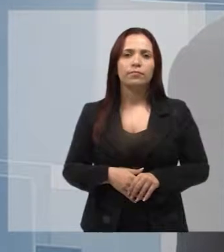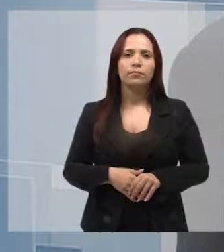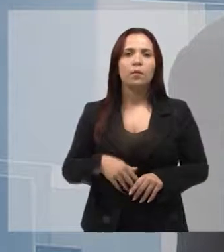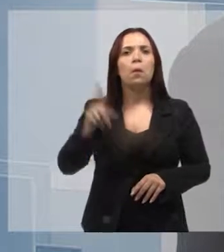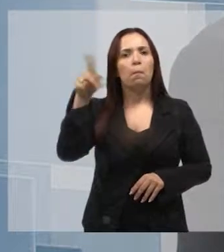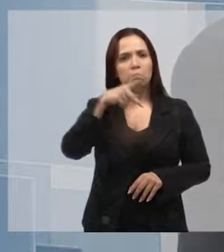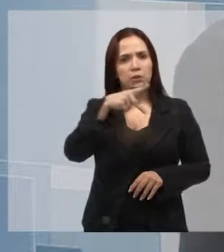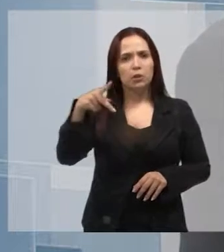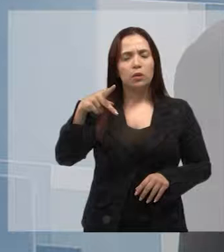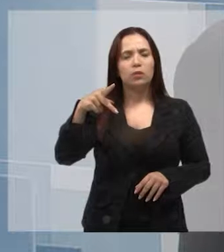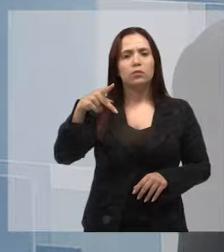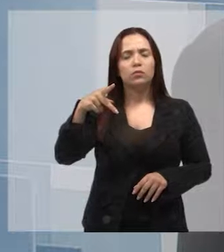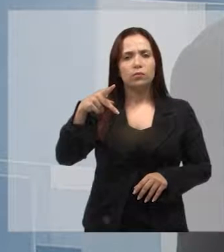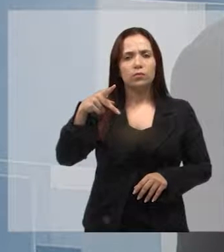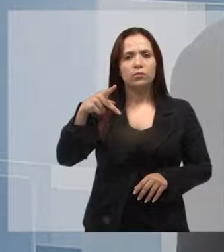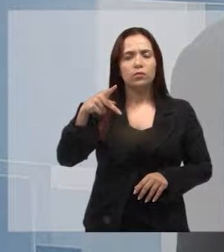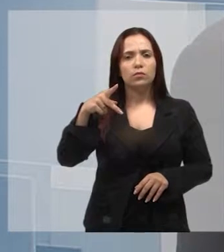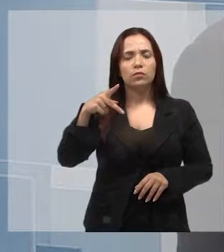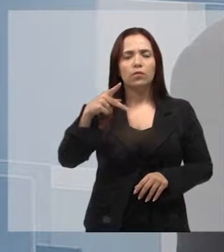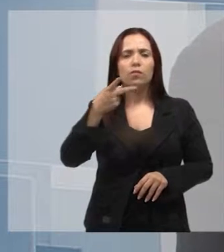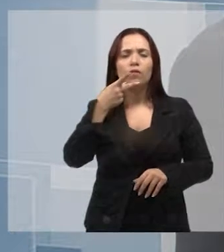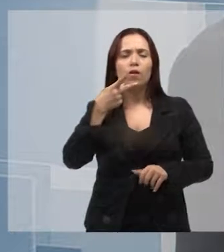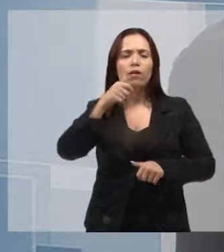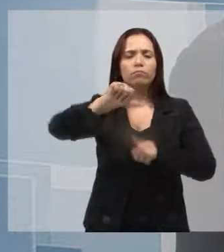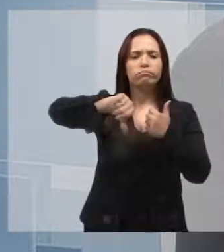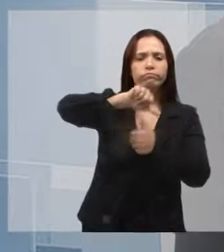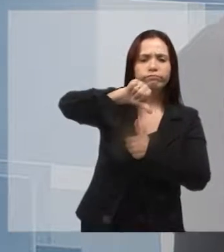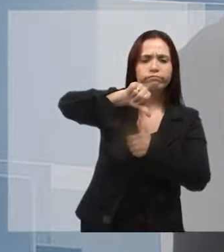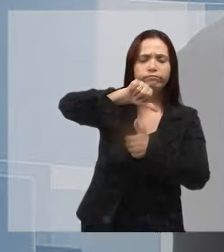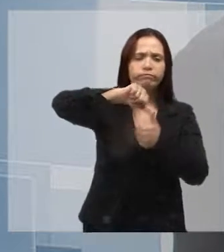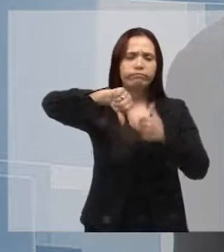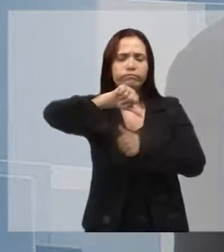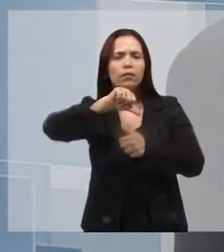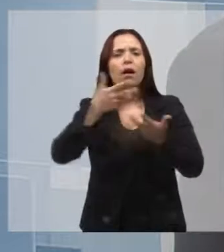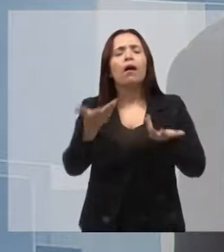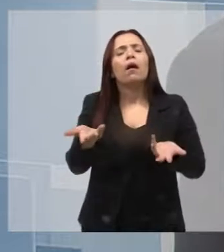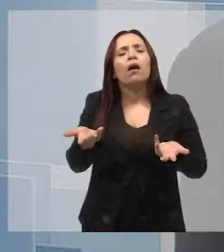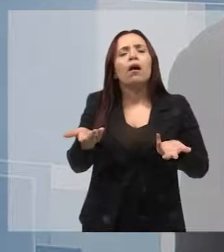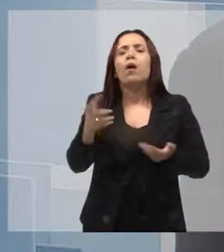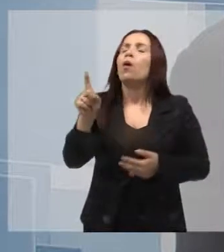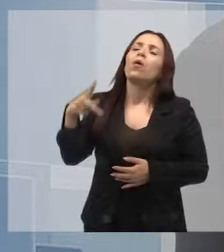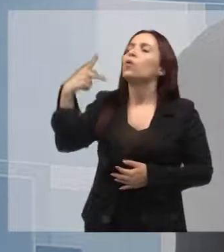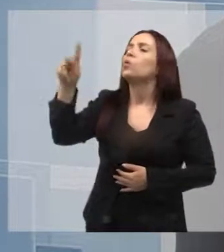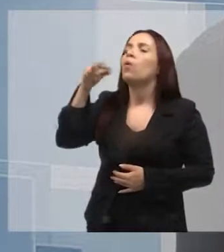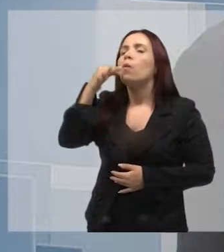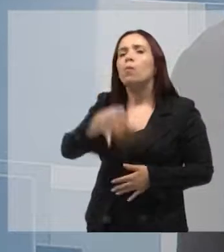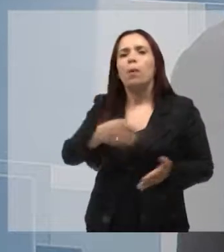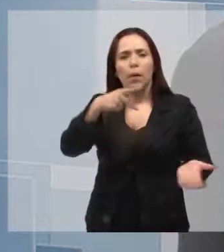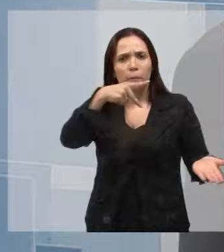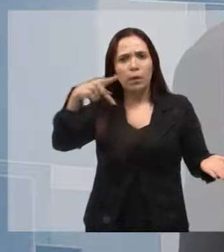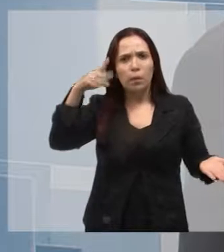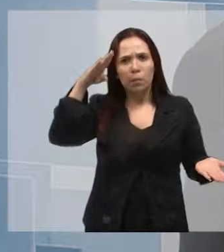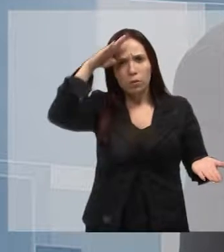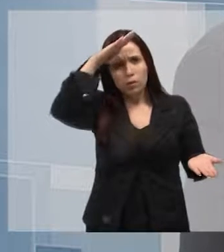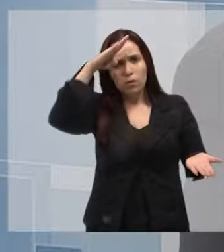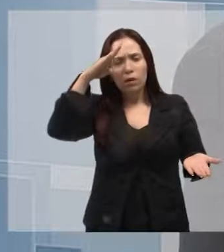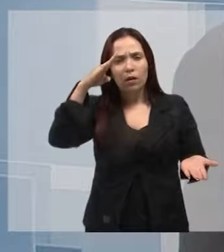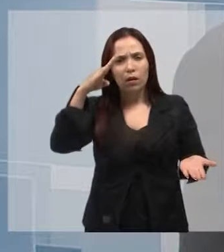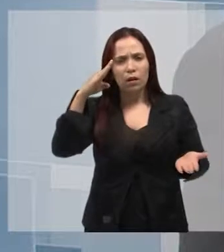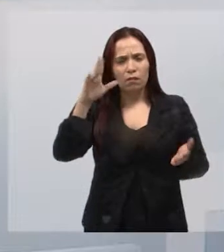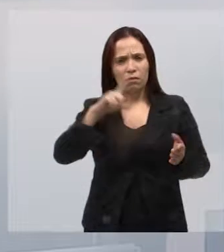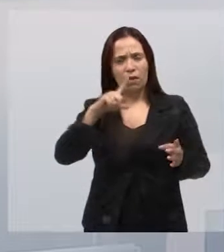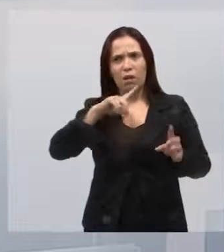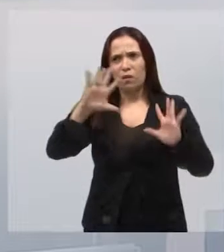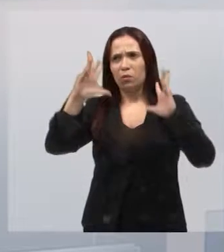muito forte, mas depois ele desconversou. Como é que o senhor está vendo isso? O senhor acha que o presidente Bolsonaro aguenta esse desgaste se